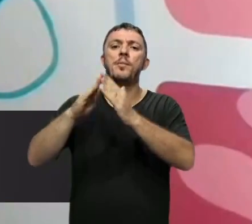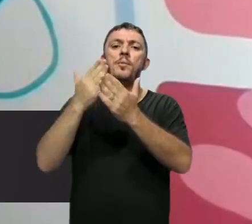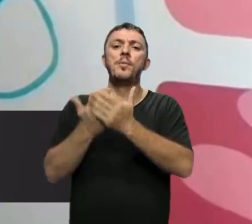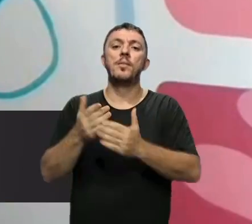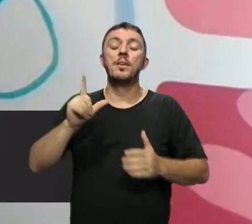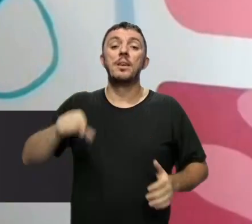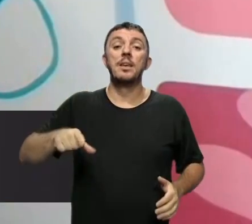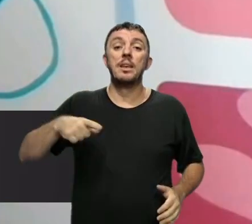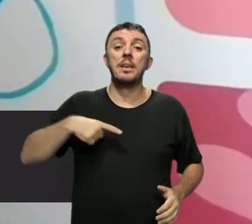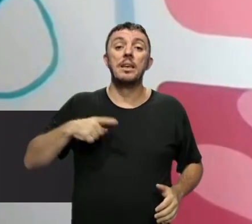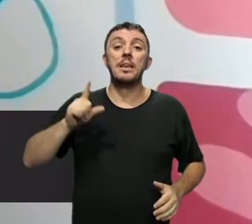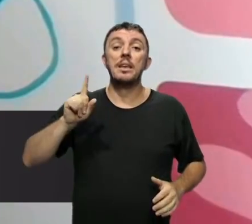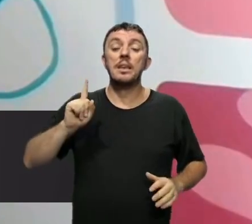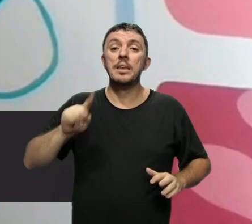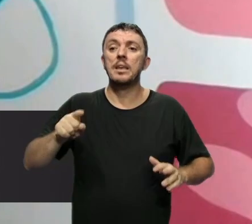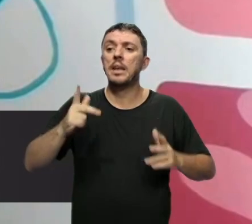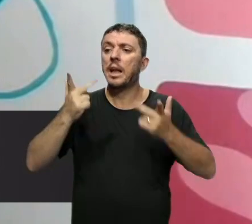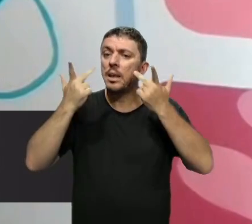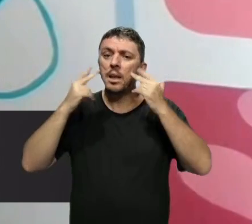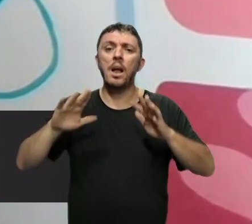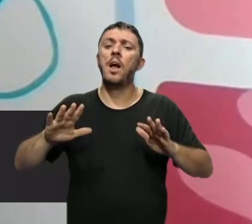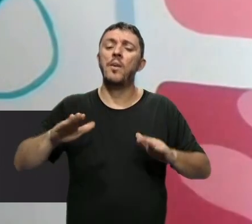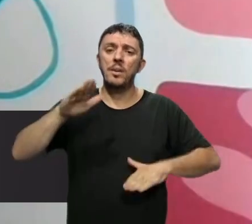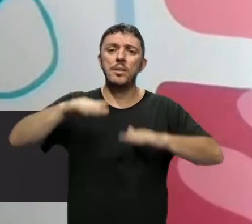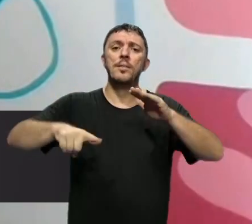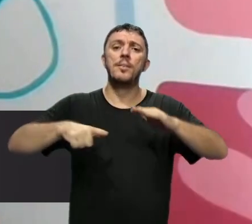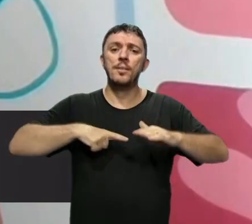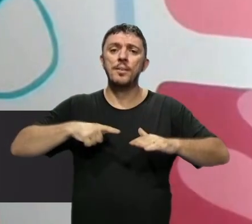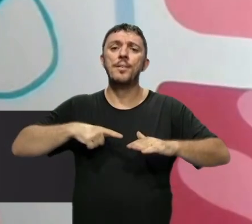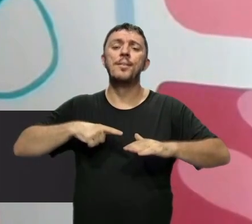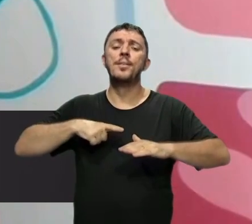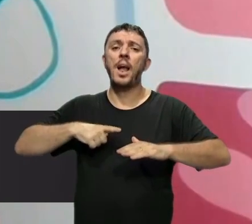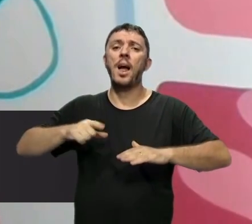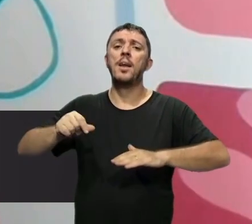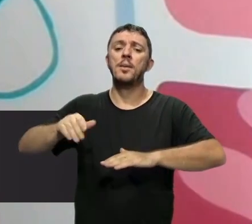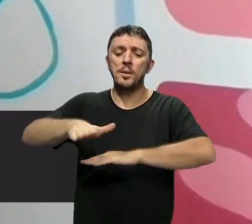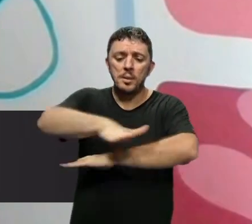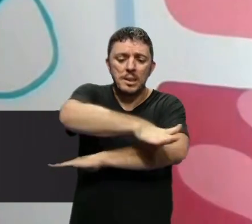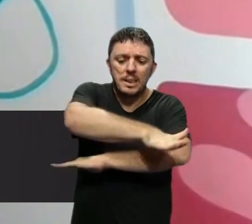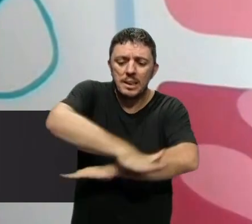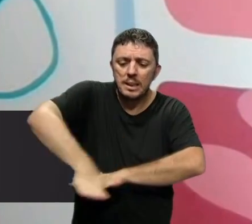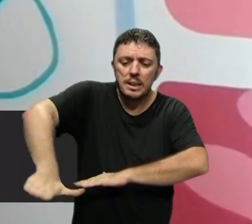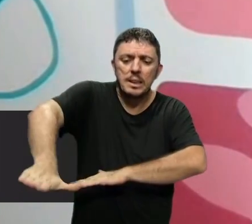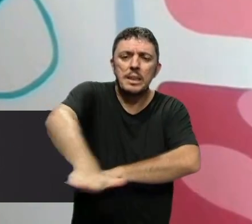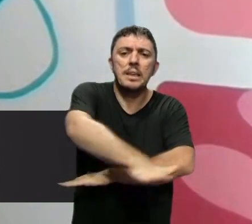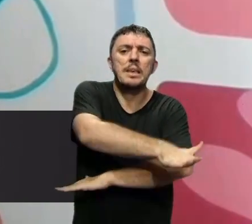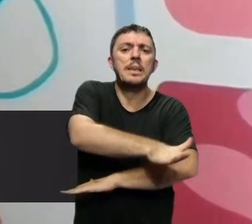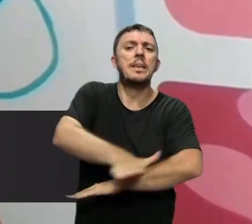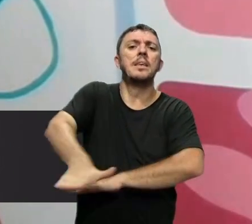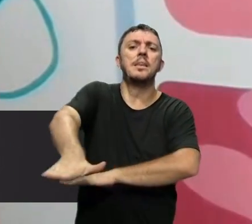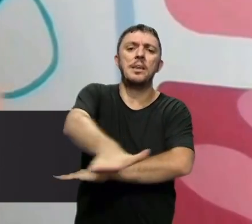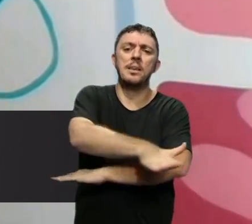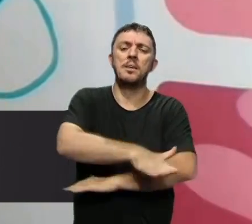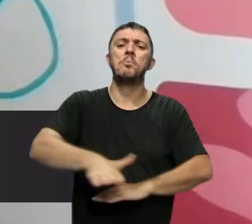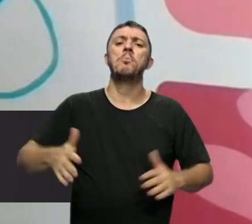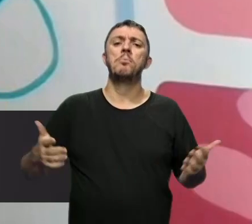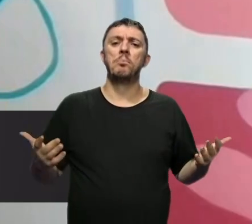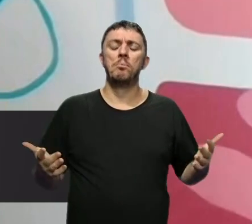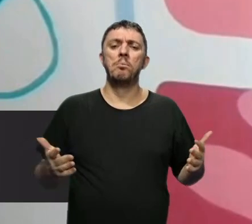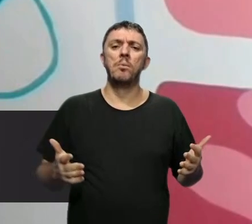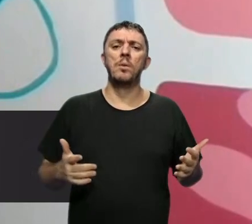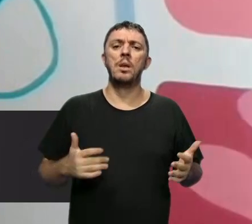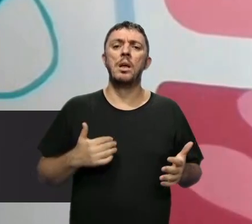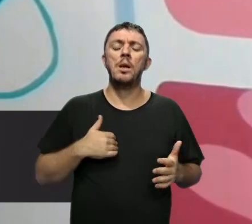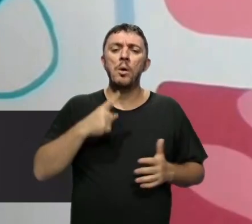natural. Era muita coisa cimentada. Então, por exemplo, eu tive a oportunidade de ficar um